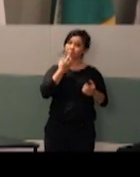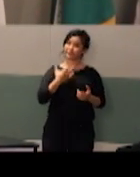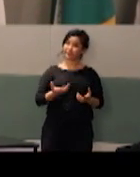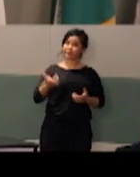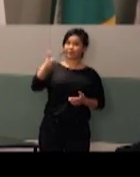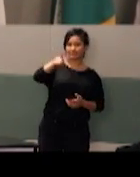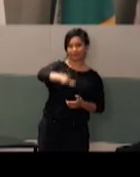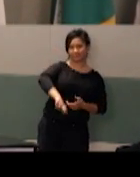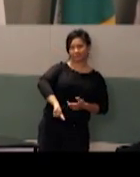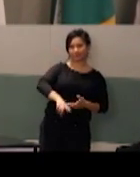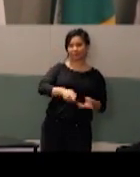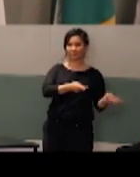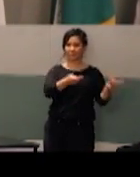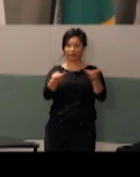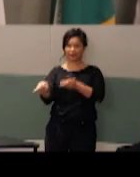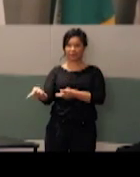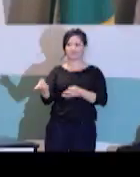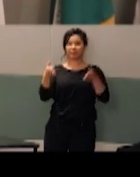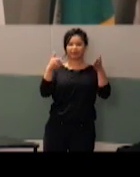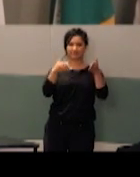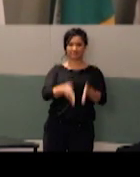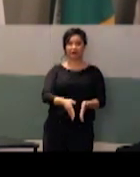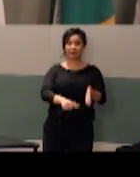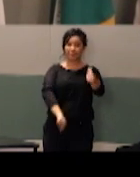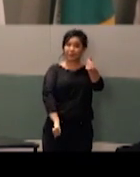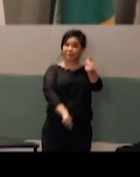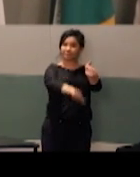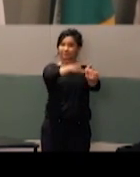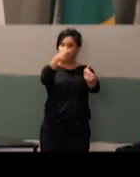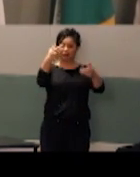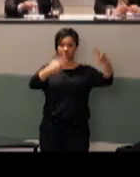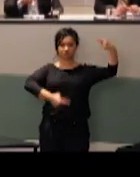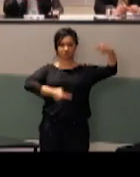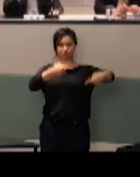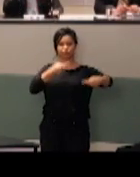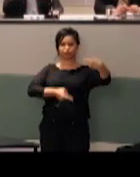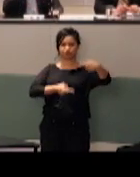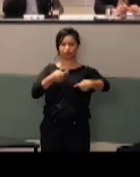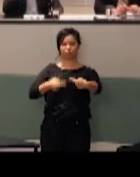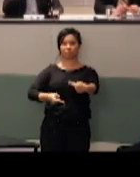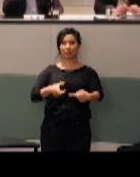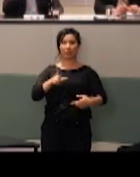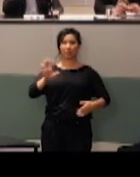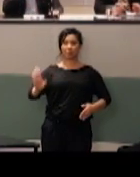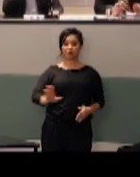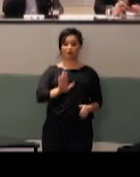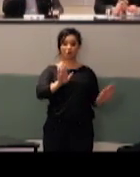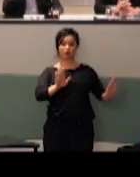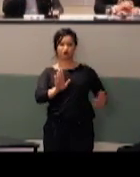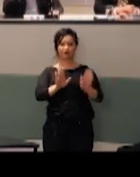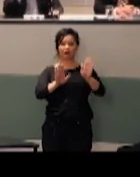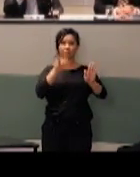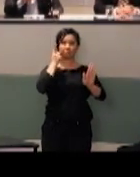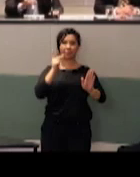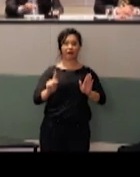grande evento para Brasília, o primeiro debate entre os candidatos ao governo do Distrito